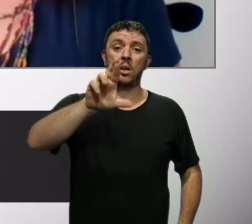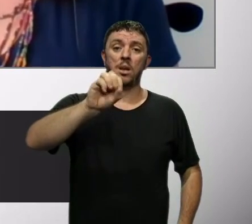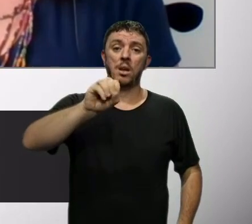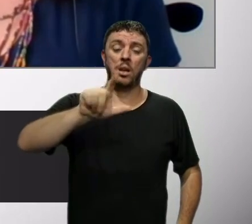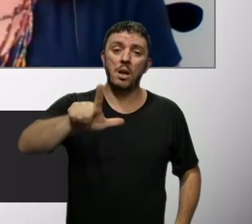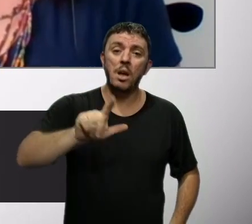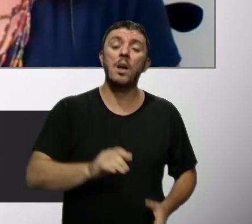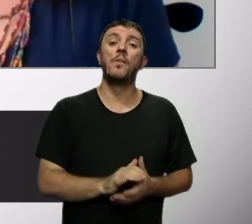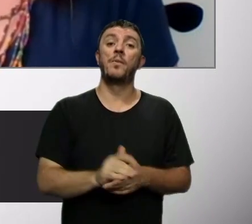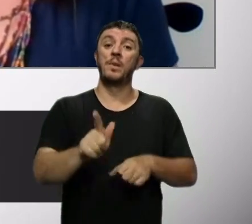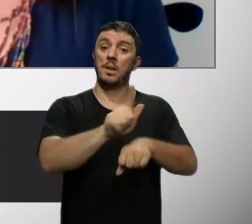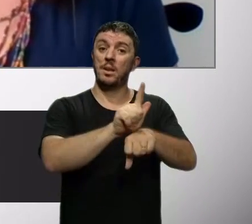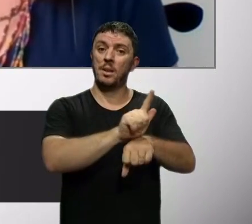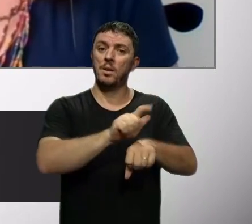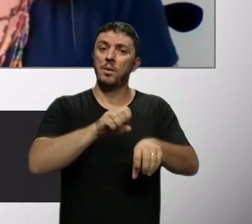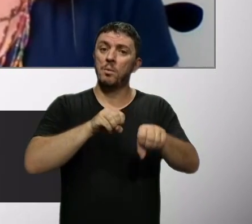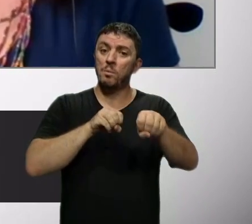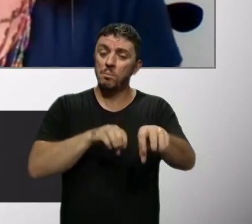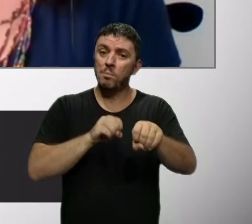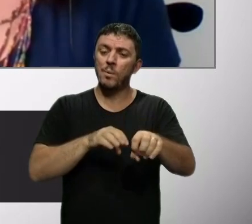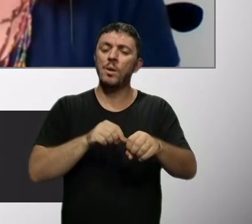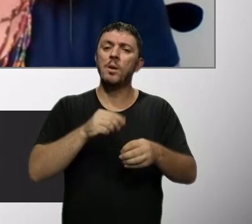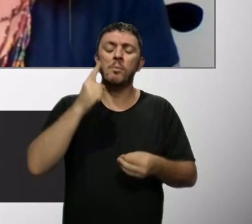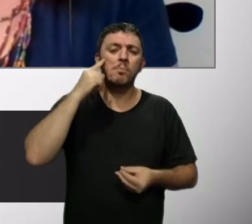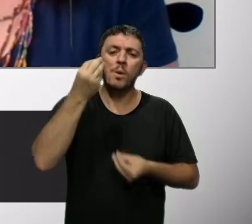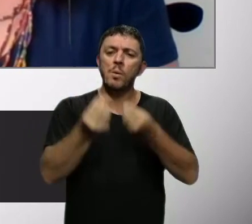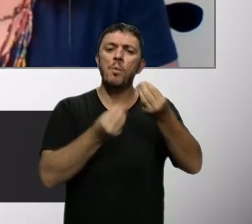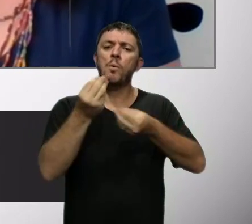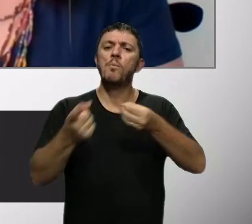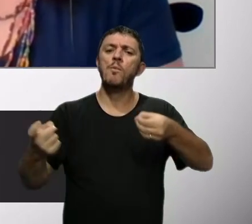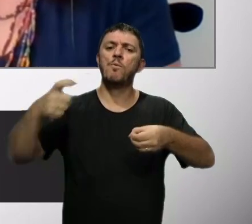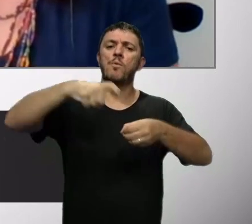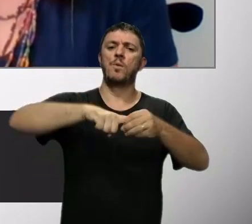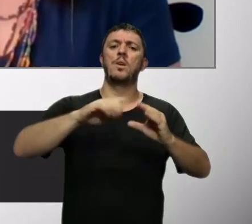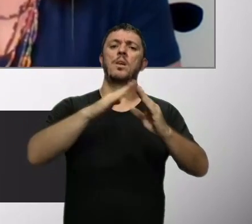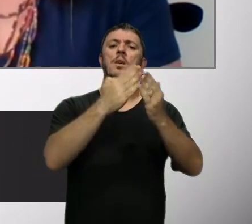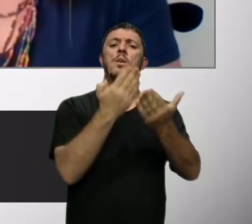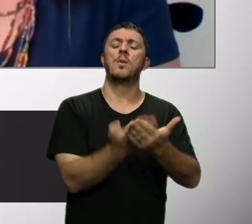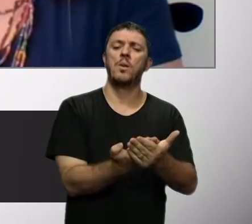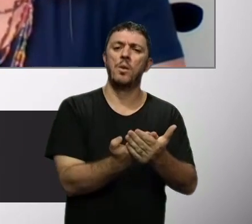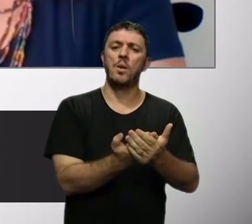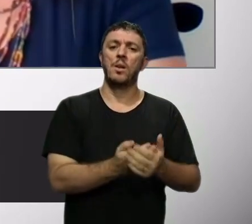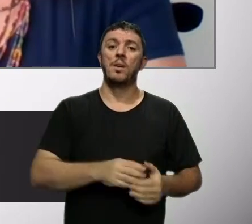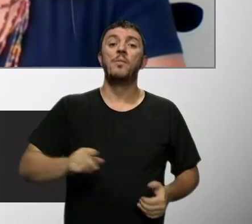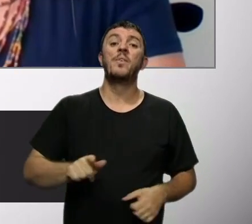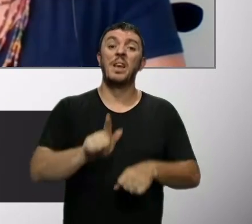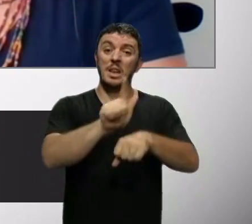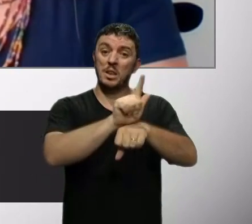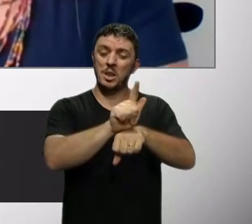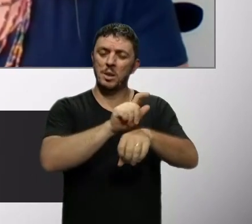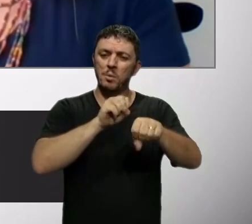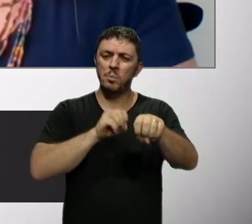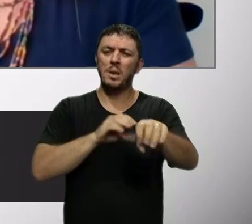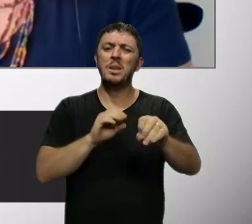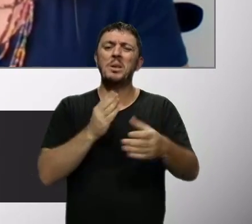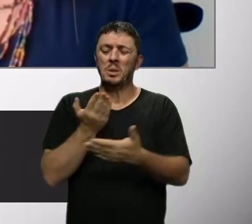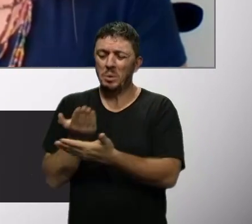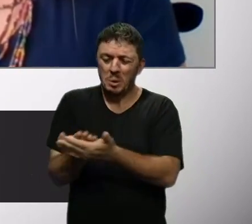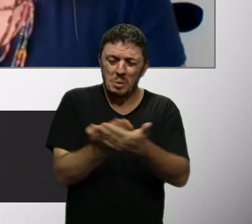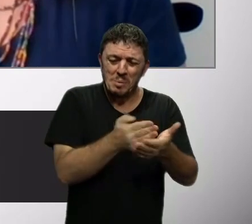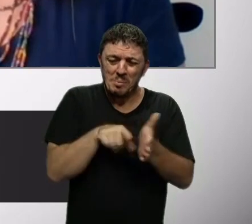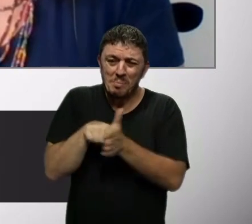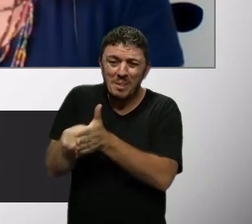retomada das aulas presenciais aqui na cidade. A UGE realizou um processo de estudo e pesquisa intensos sobre